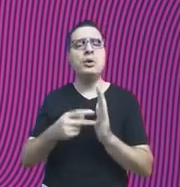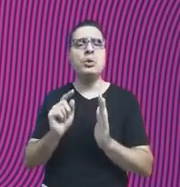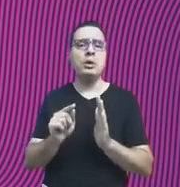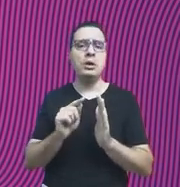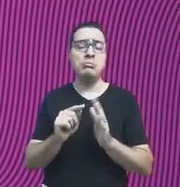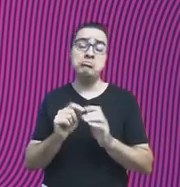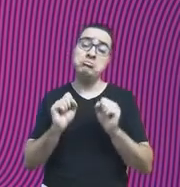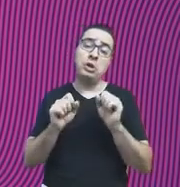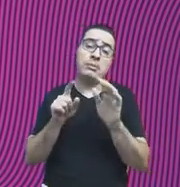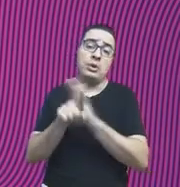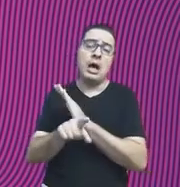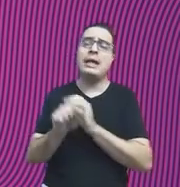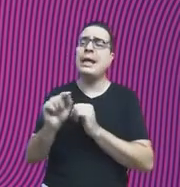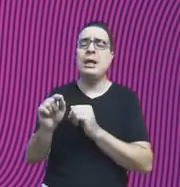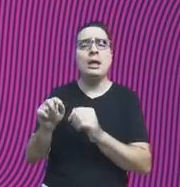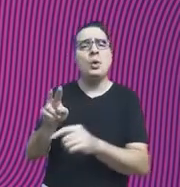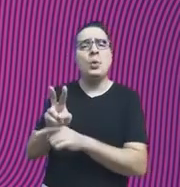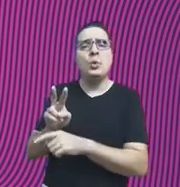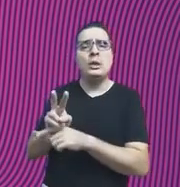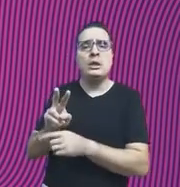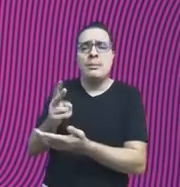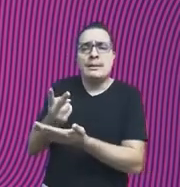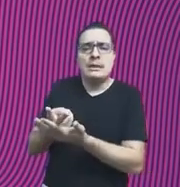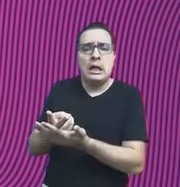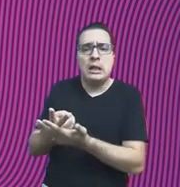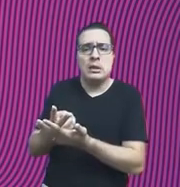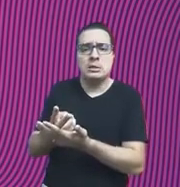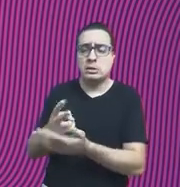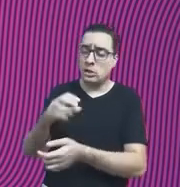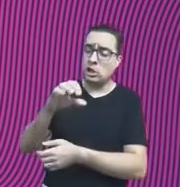cuida do paciente nessas outras